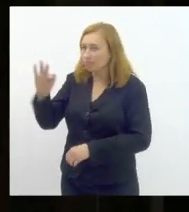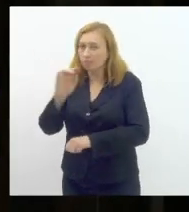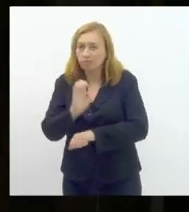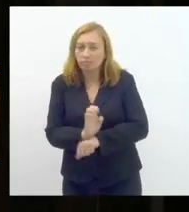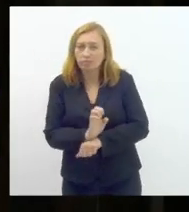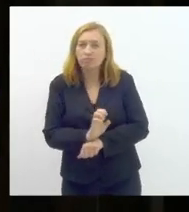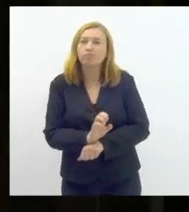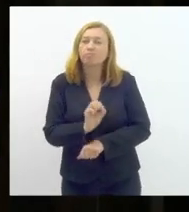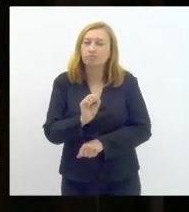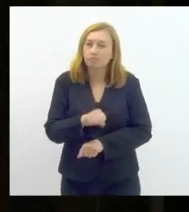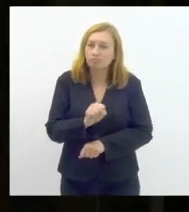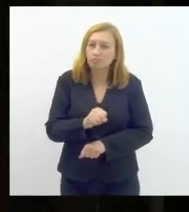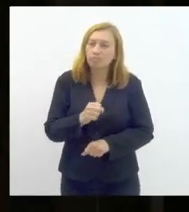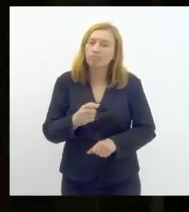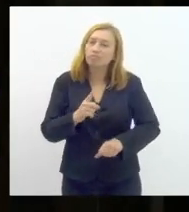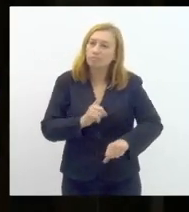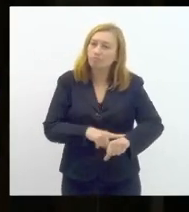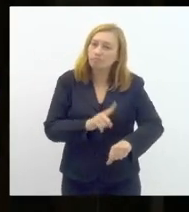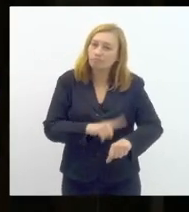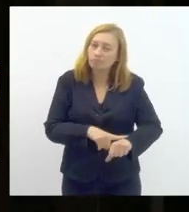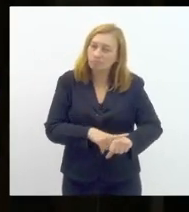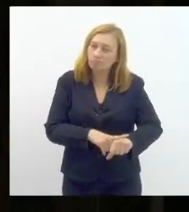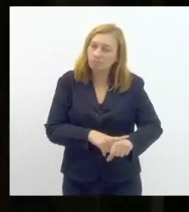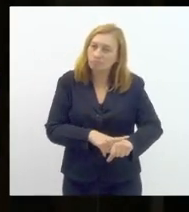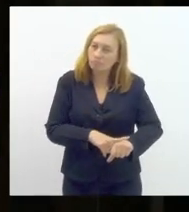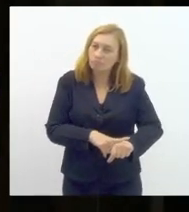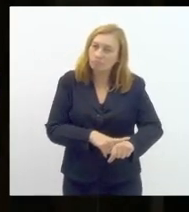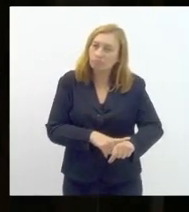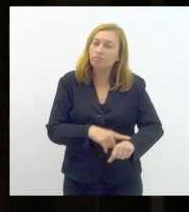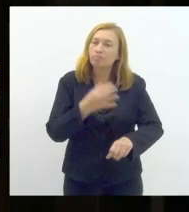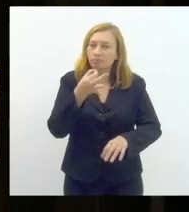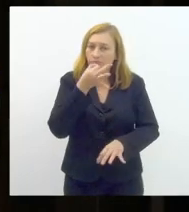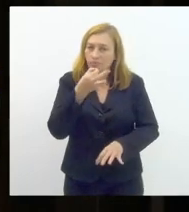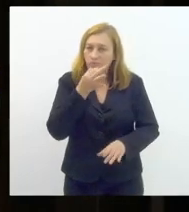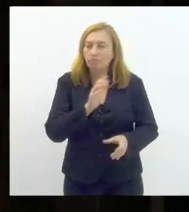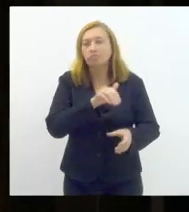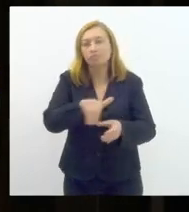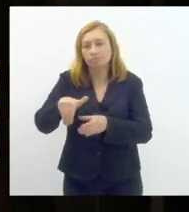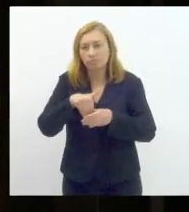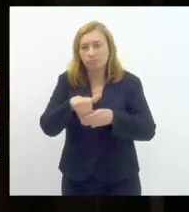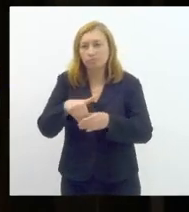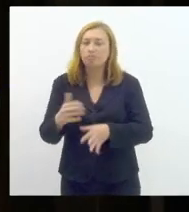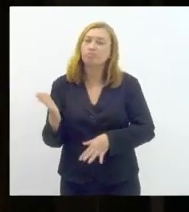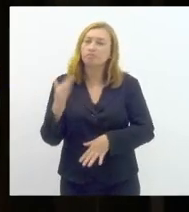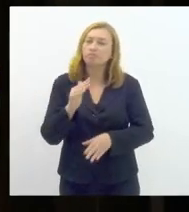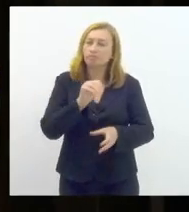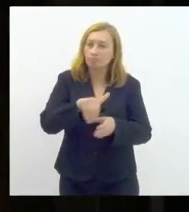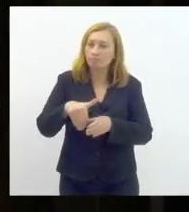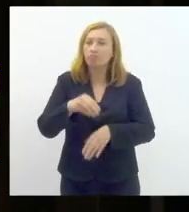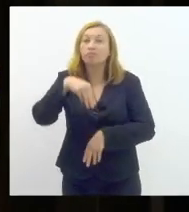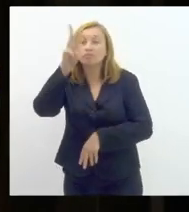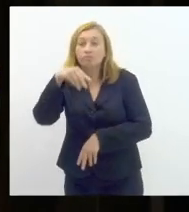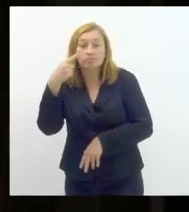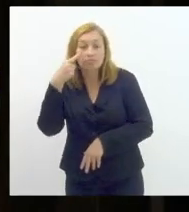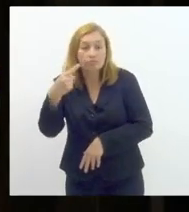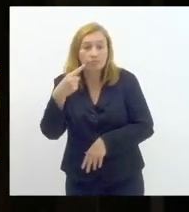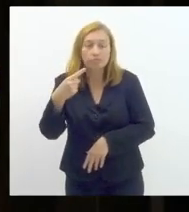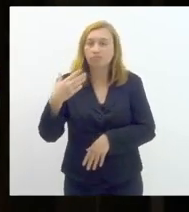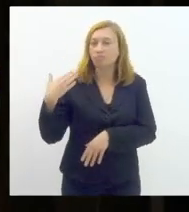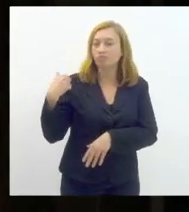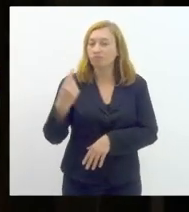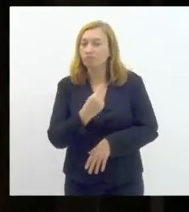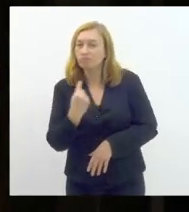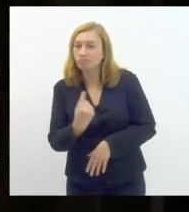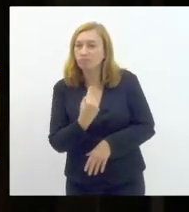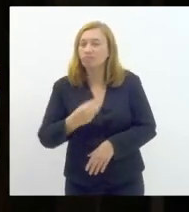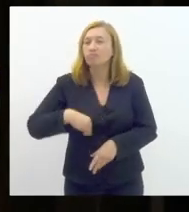E aí está chegando a nossa hora de dar a nossa opinião nas urnas. Vamos votar em quem vê o nosso lado.